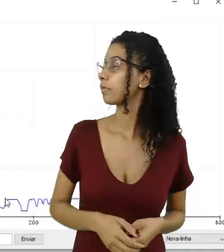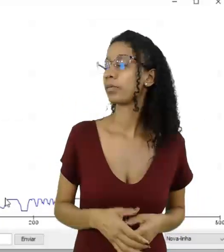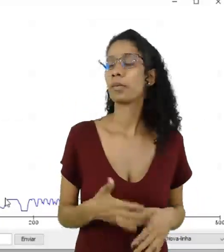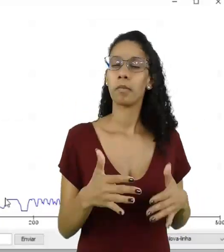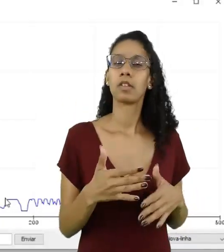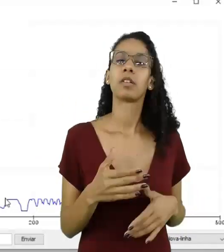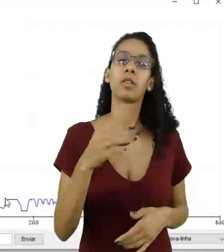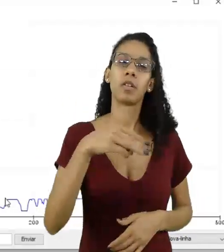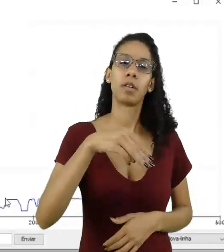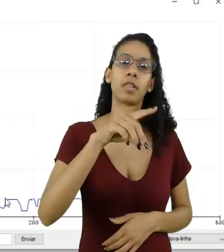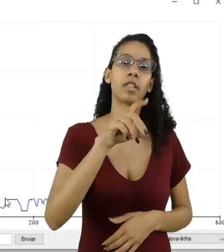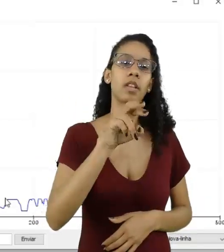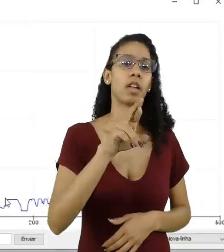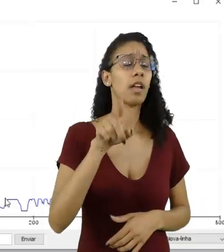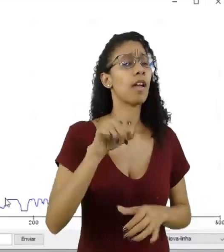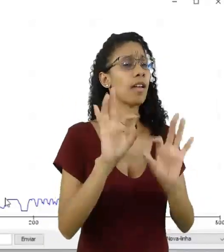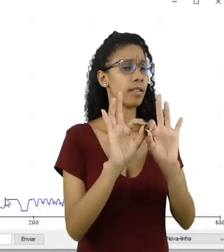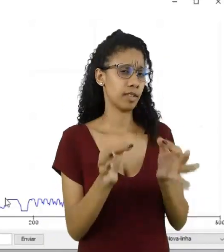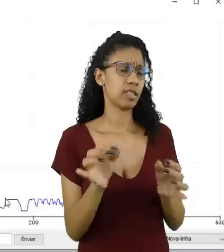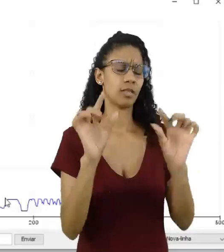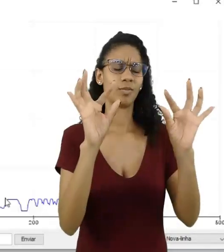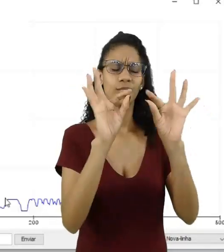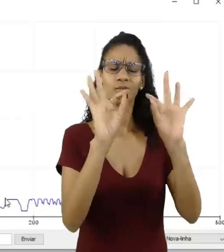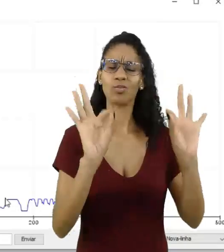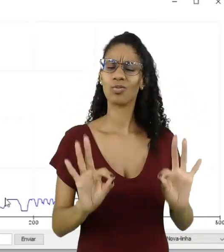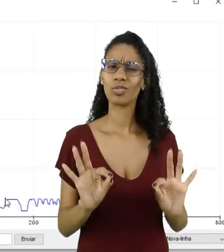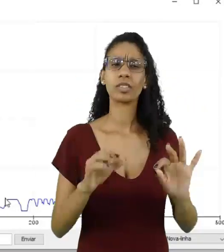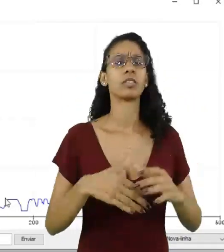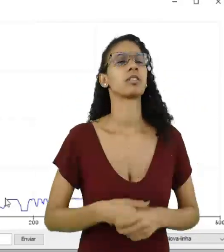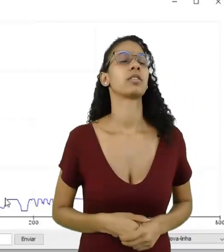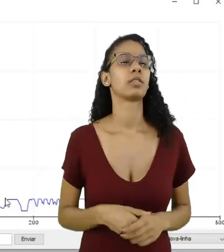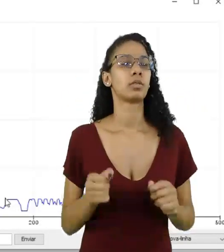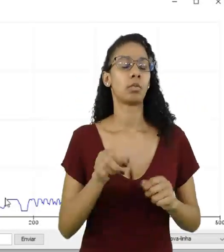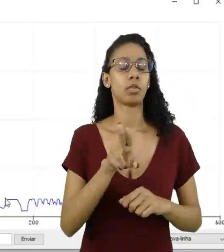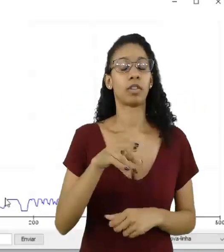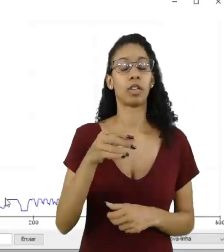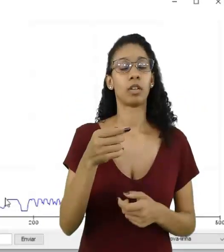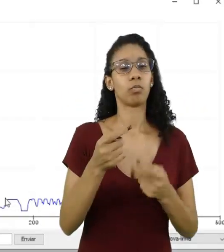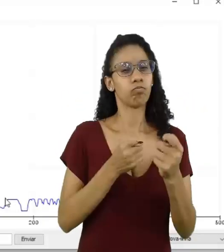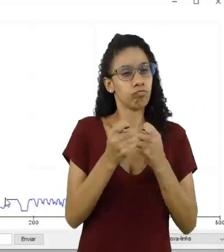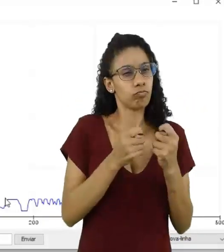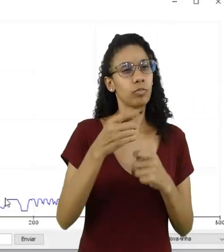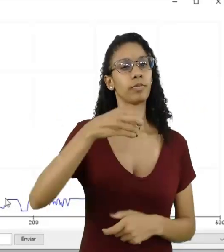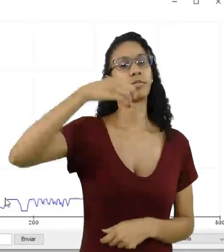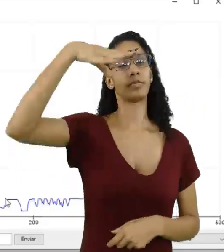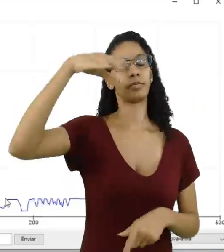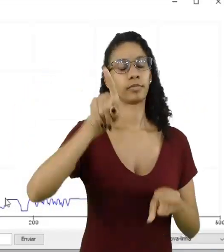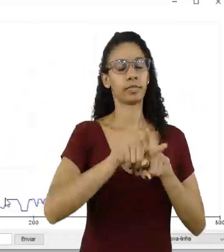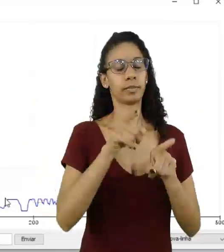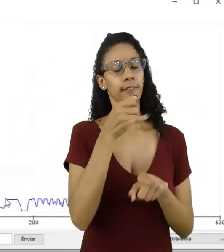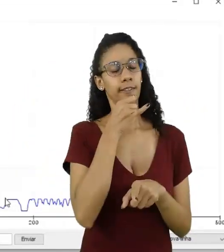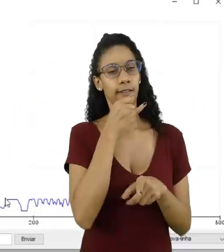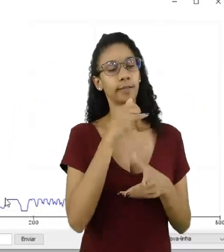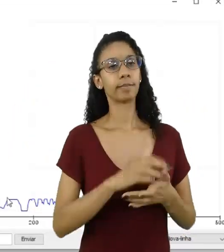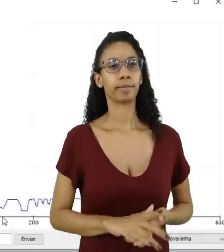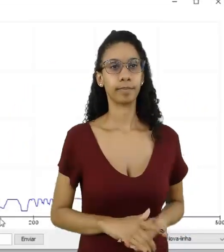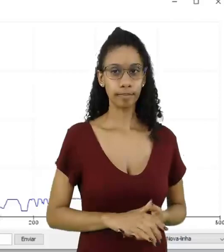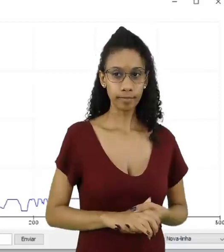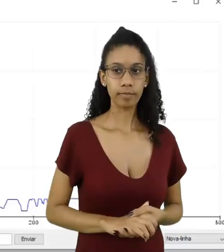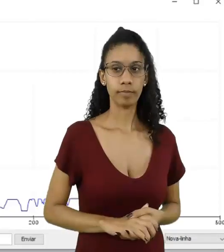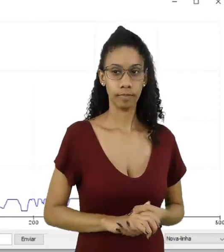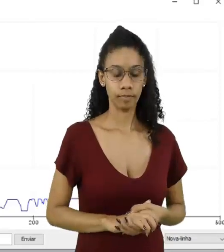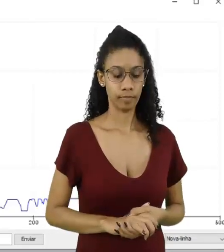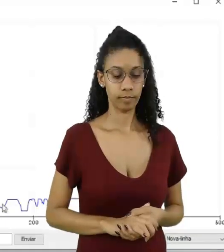Basicamente assim funciona um LDR, é um circuito simples. Você pode utilizar ele para controlar a luz. Eu posso, por exemplo,